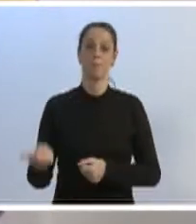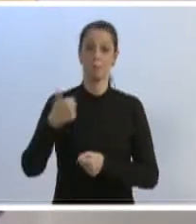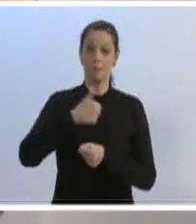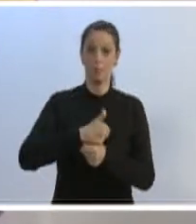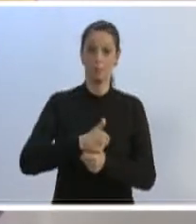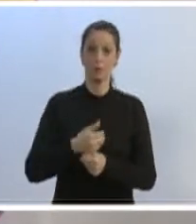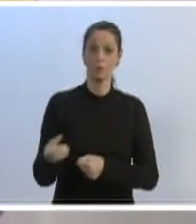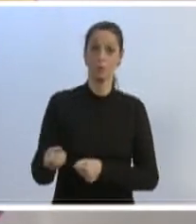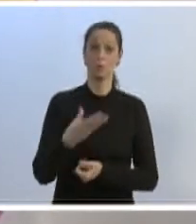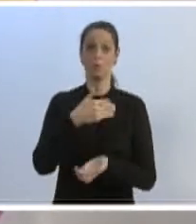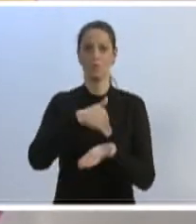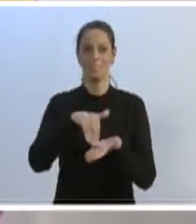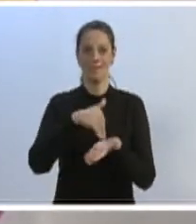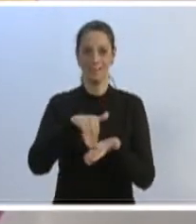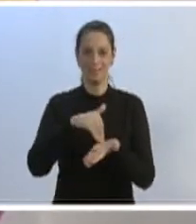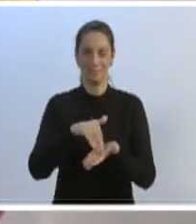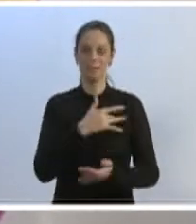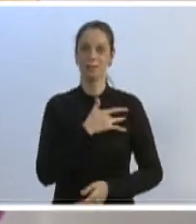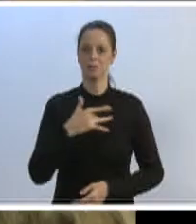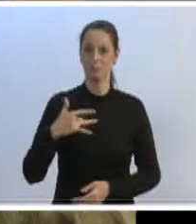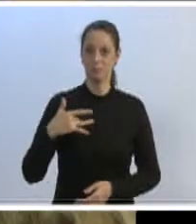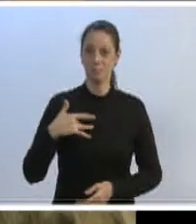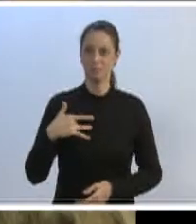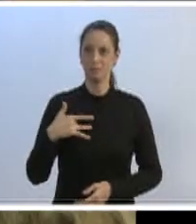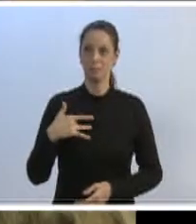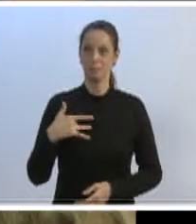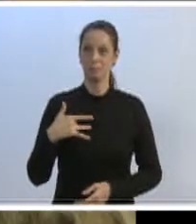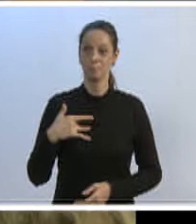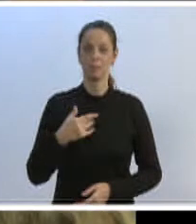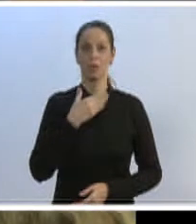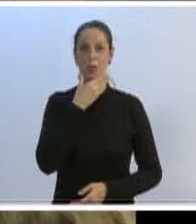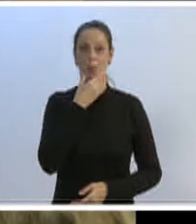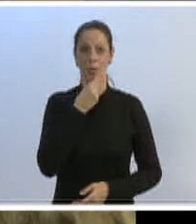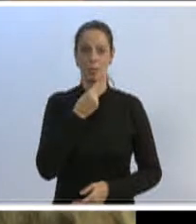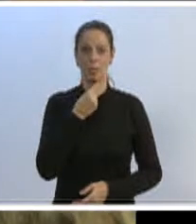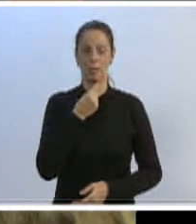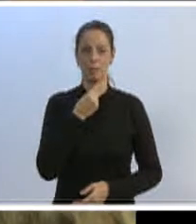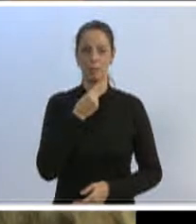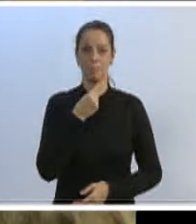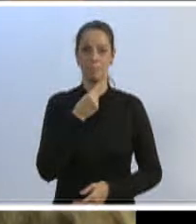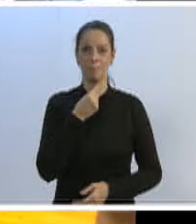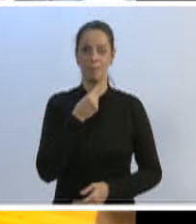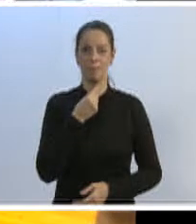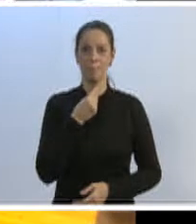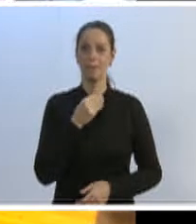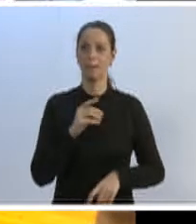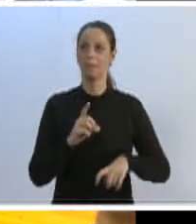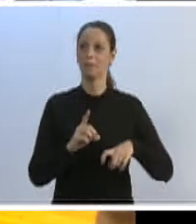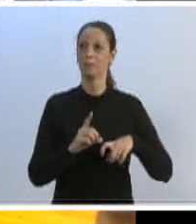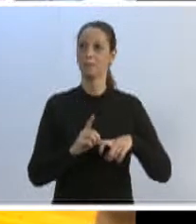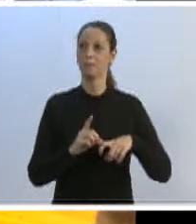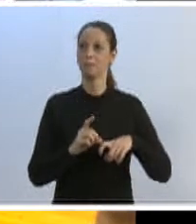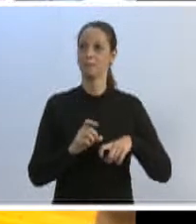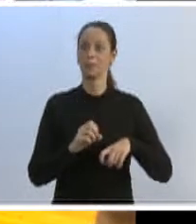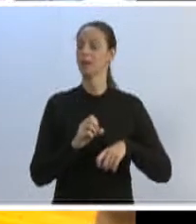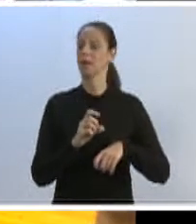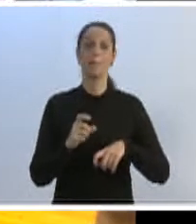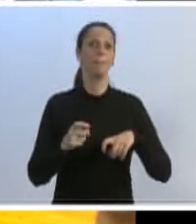secretários de Saúde, Dr. Marco Antônio Bramoschi,